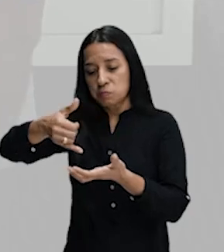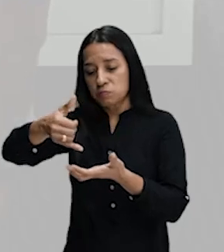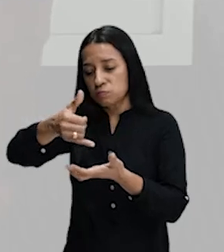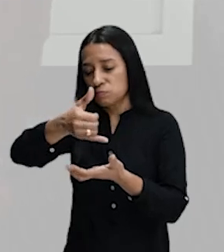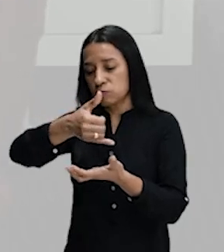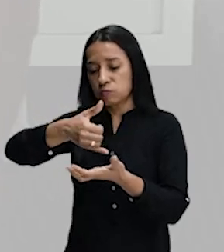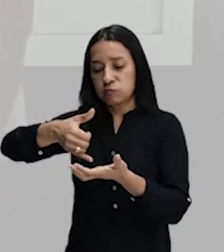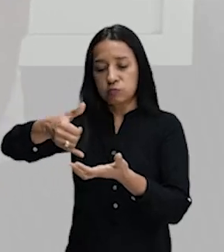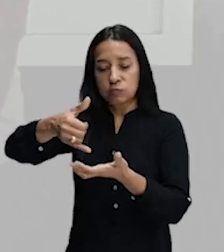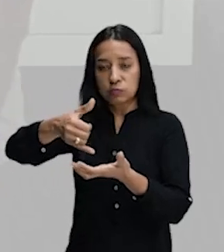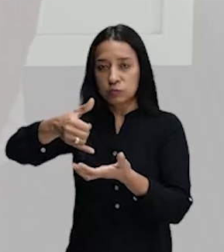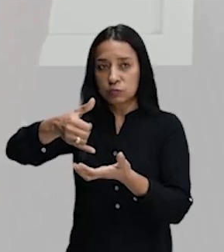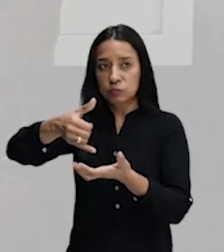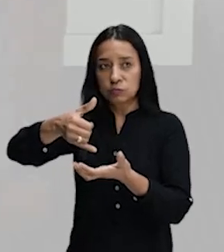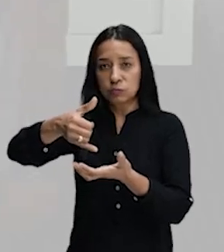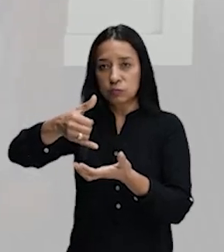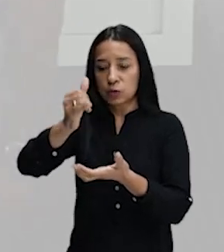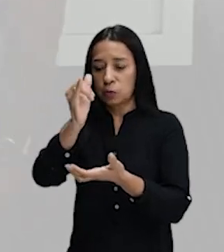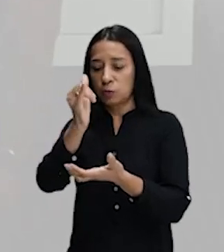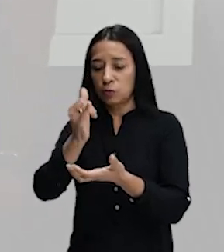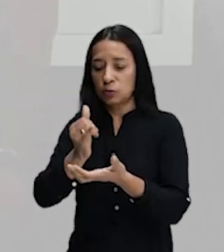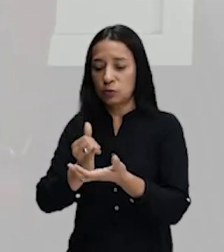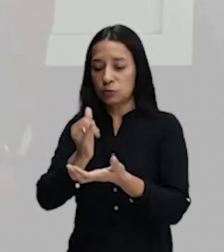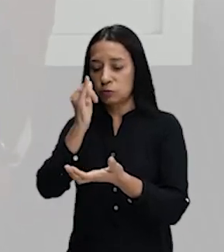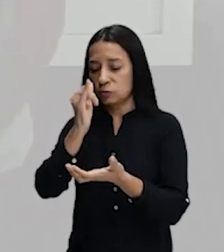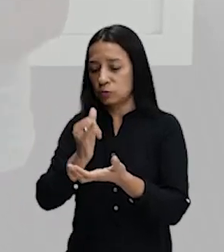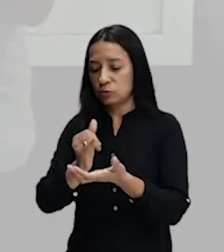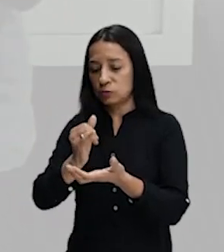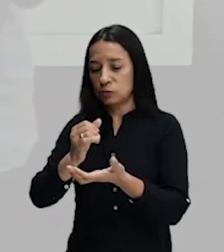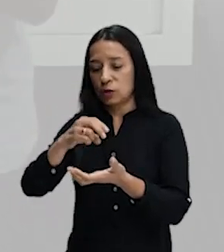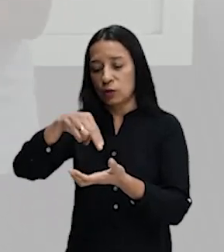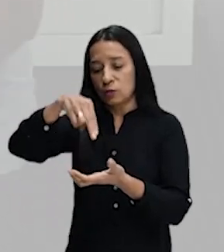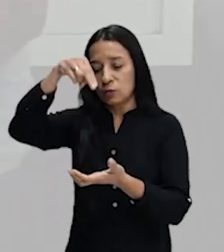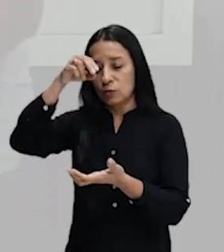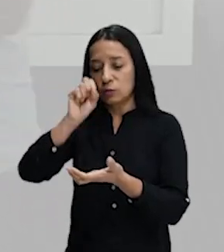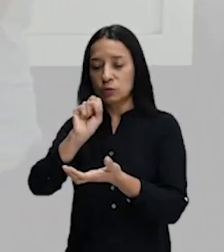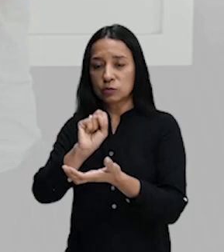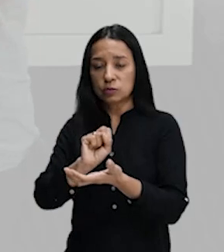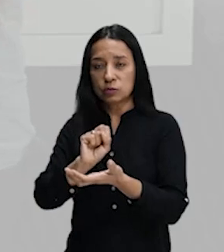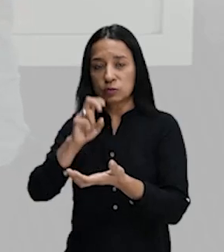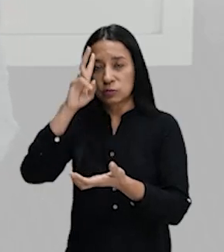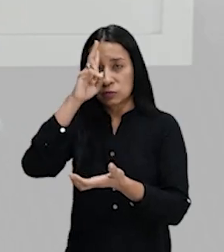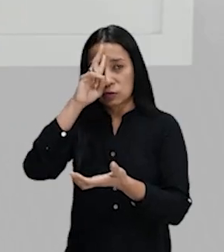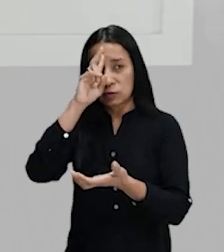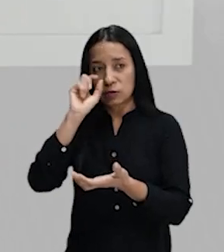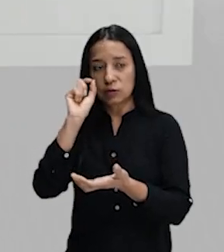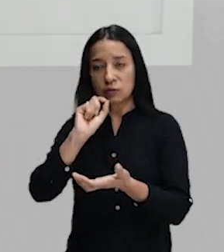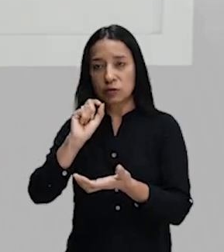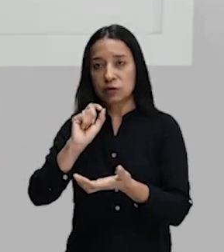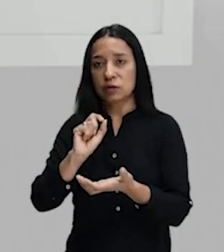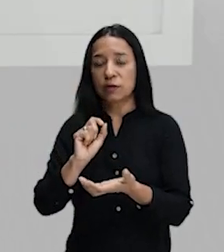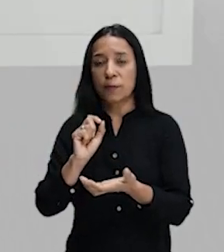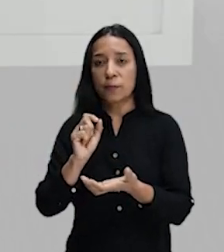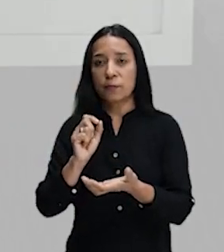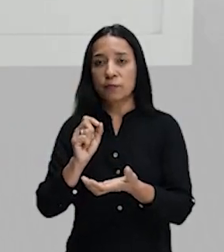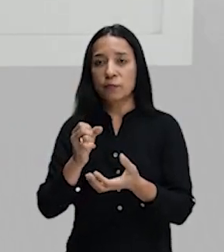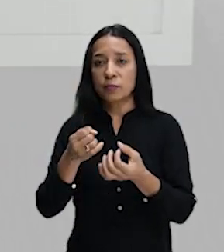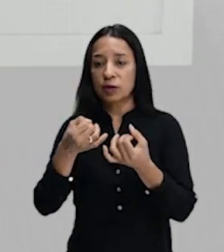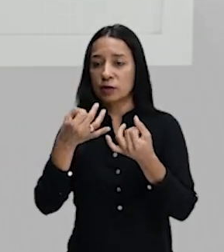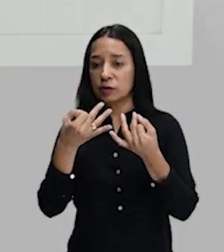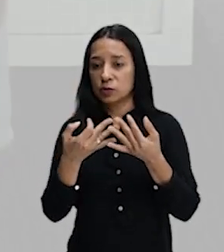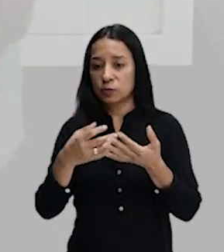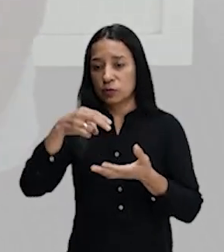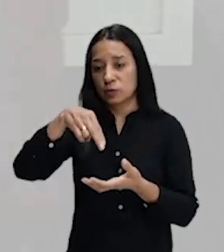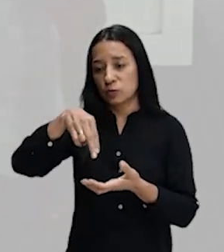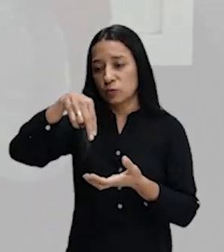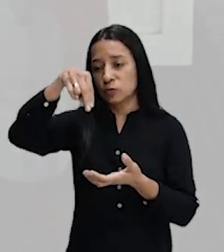né, nesta configuração, né, neste eixo norte e sul. Certo? Lembrando que toda vez que nós falamos de norte geográfico, nós